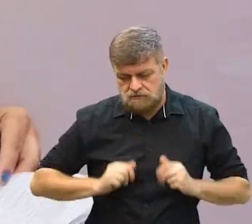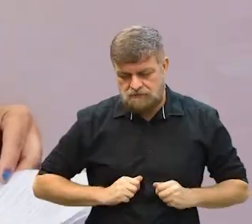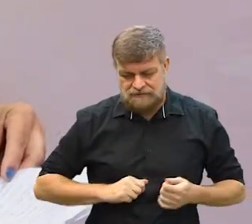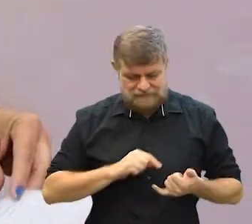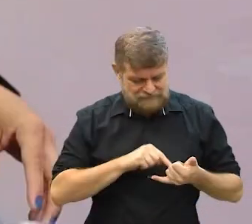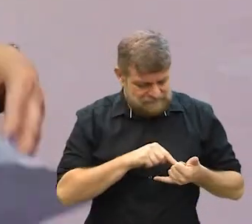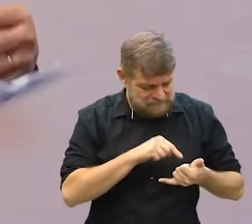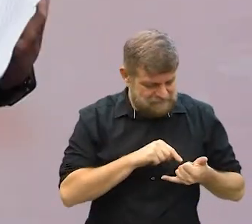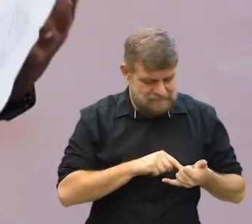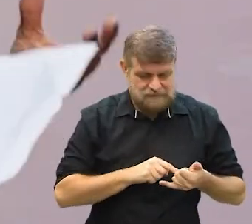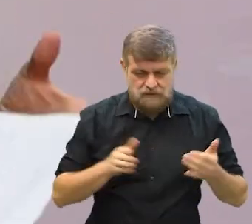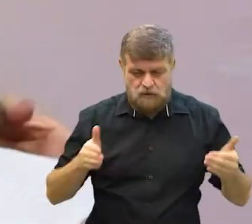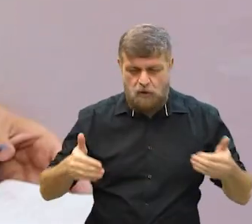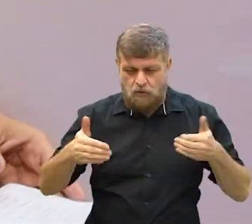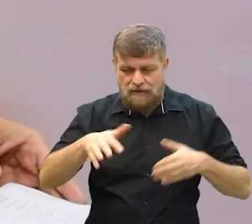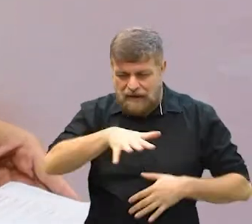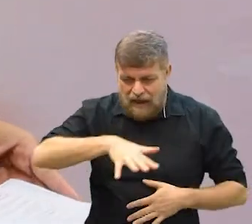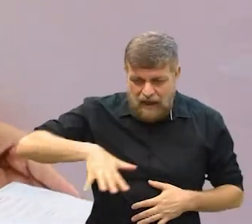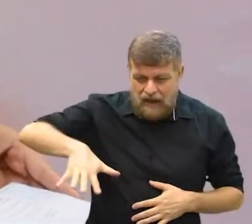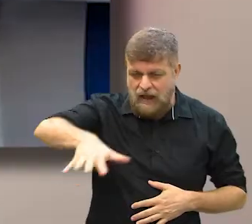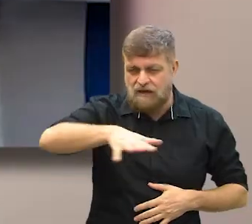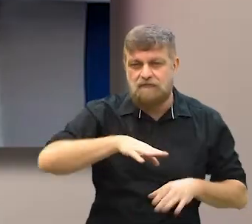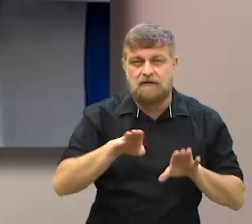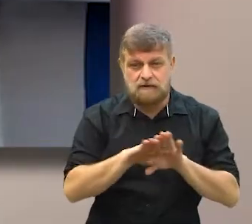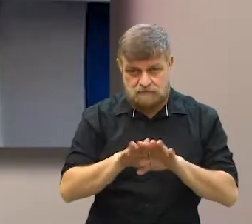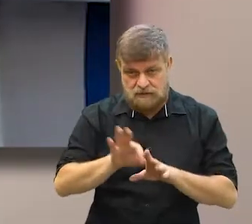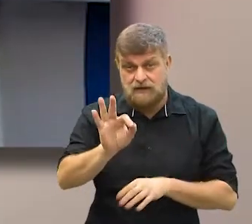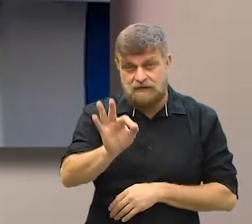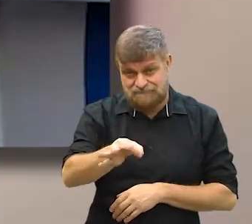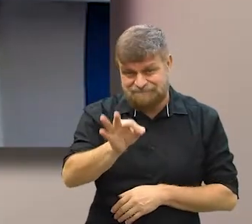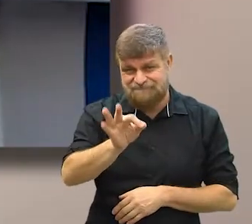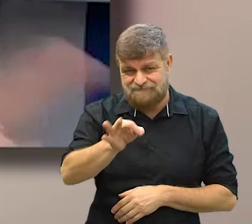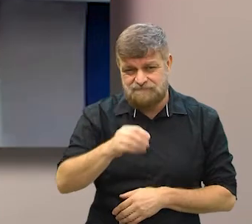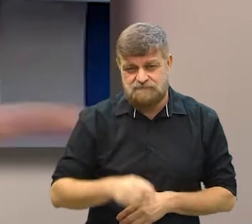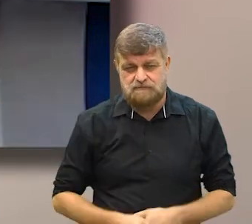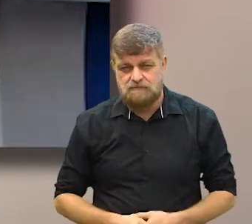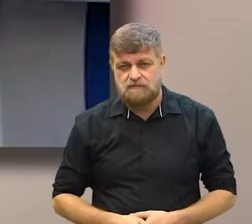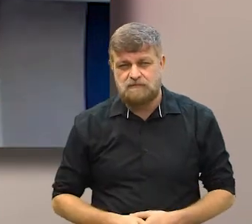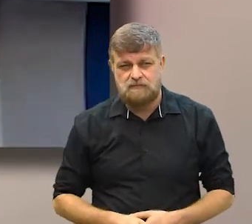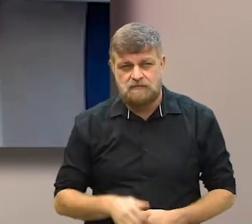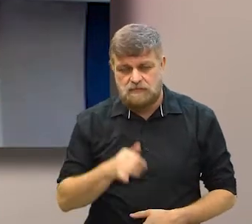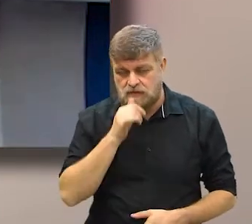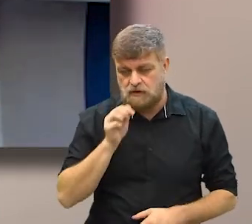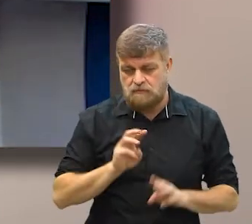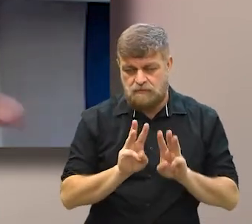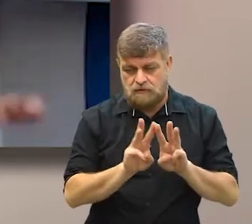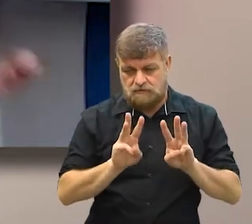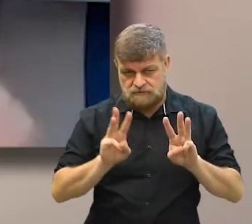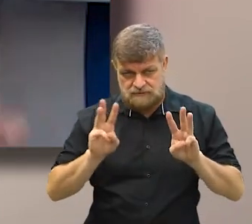uso do celular, o ambiente também. Exato. Se você entrar no meu site,